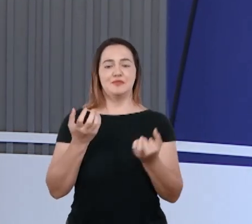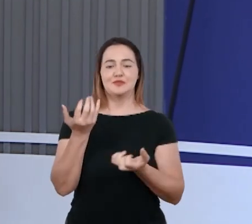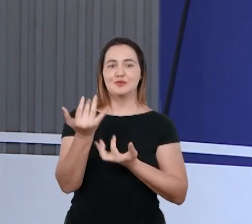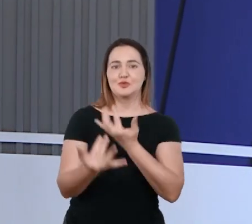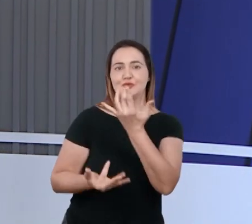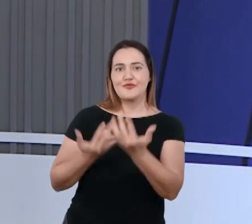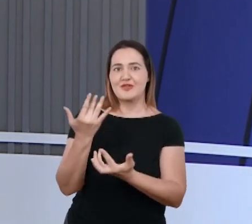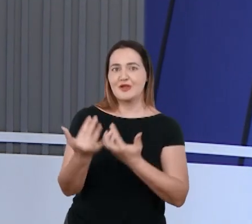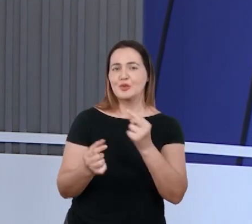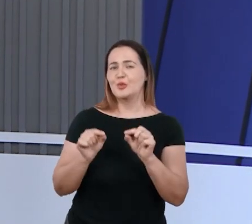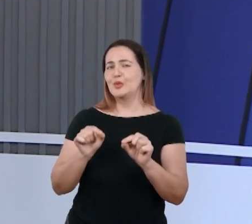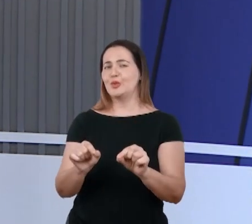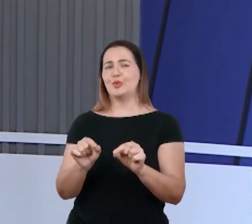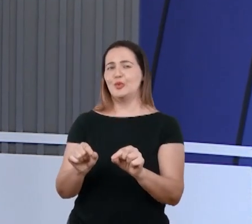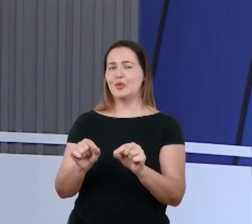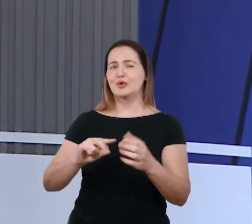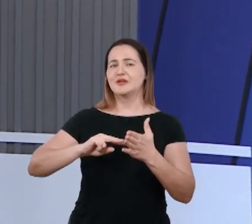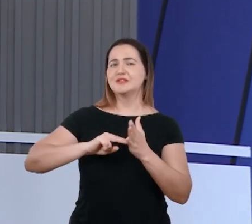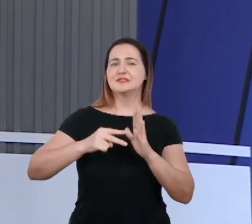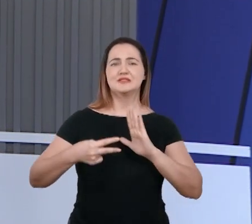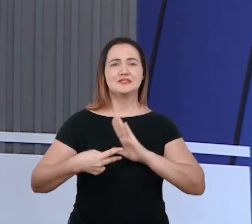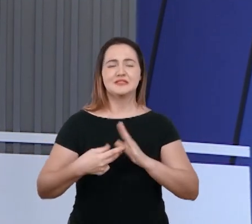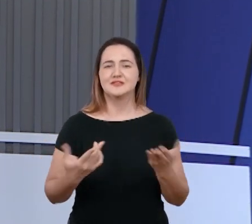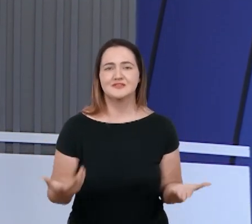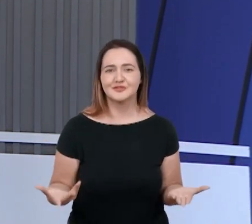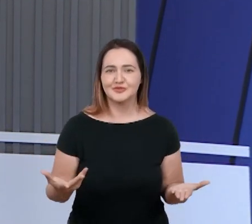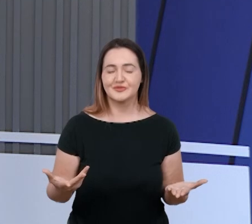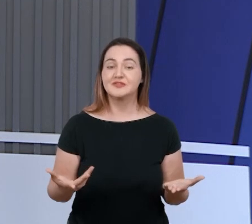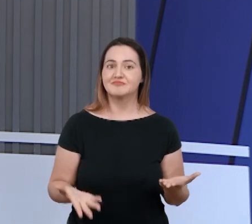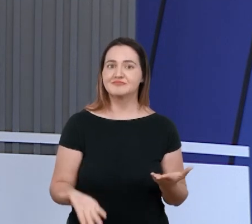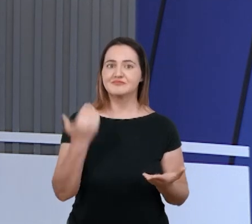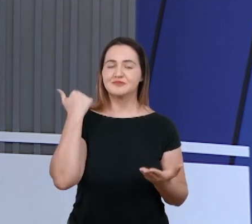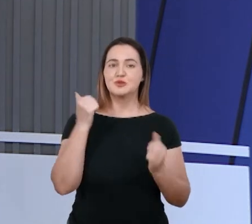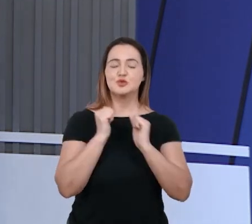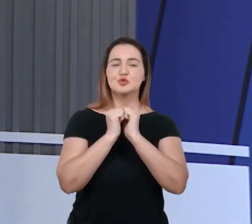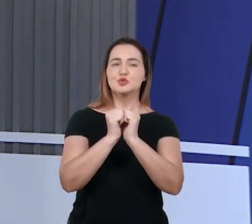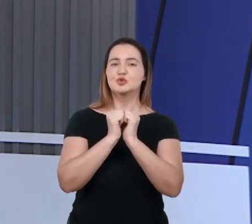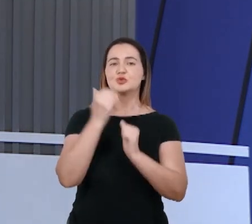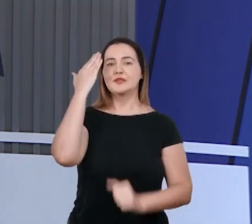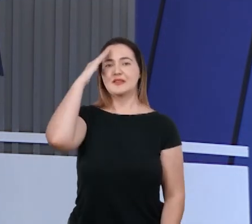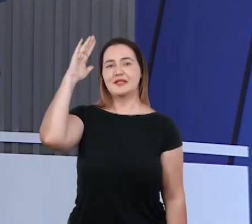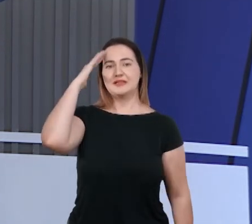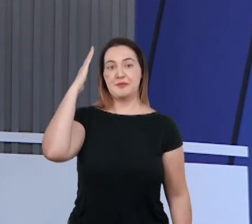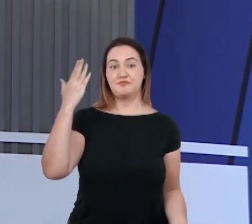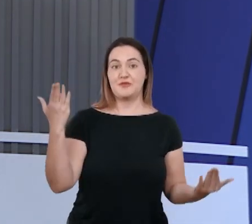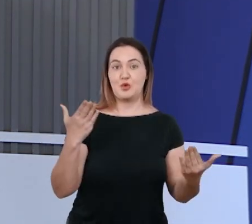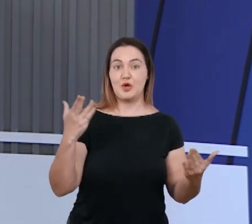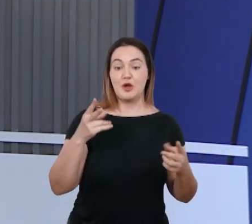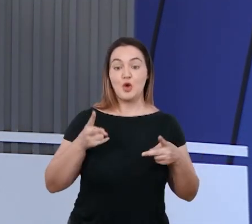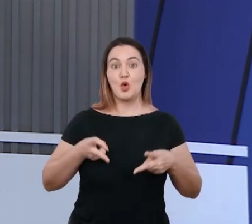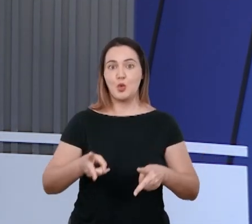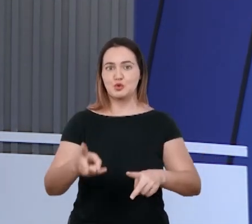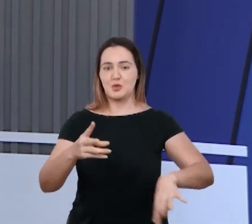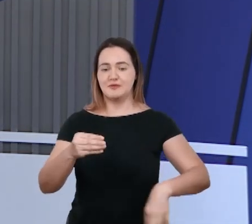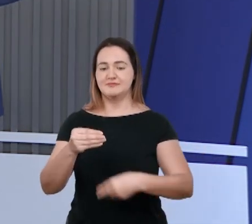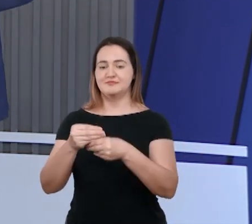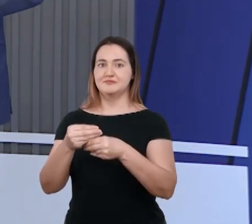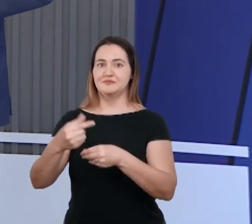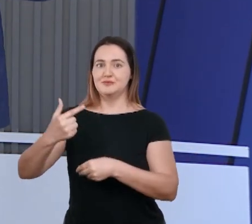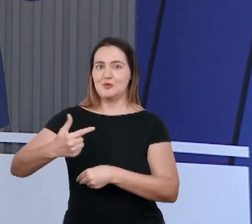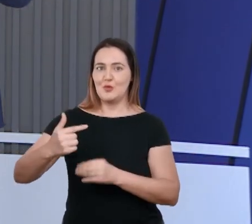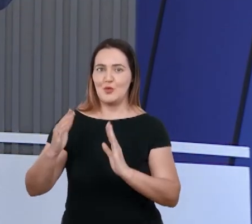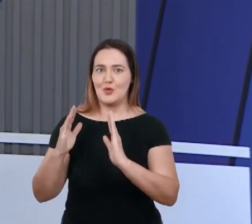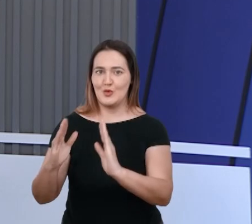para começar o estudo de hoje, que vai falar sobre a teologia do inferno, parte